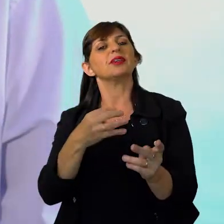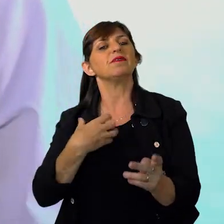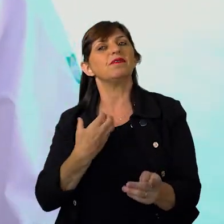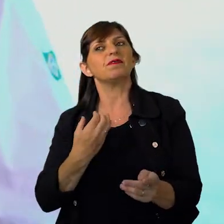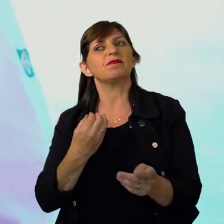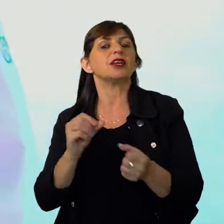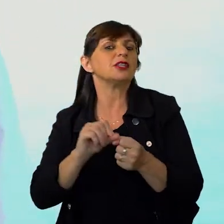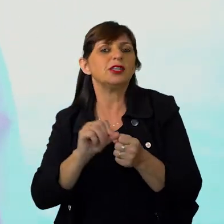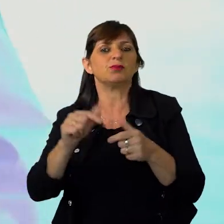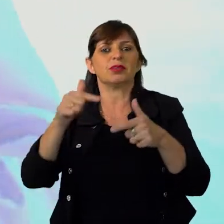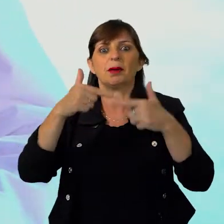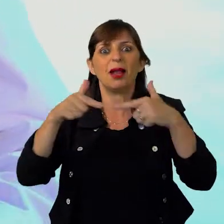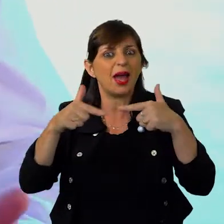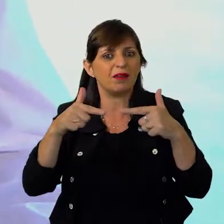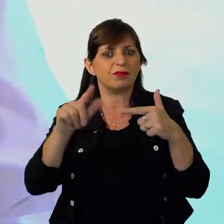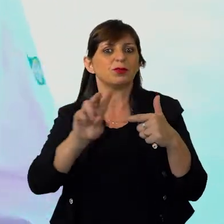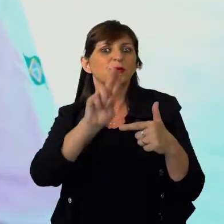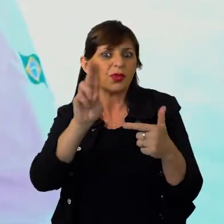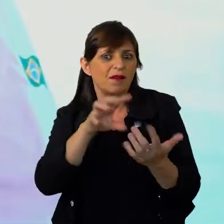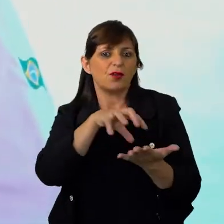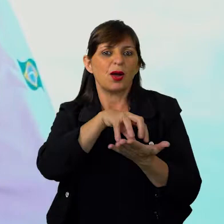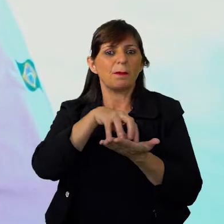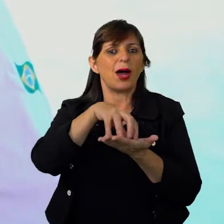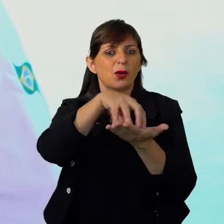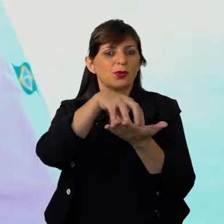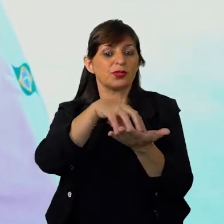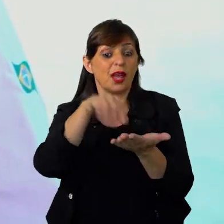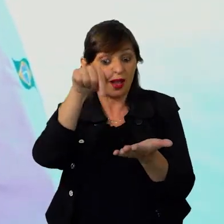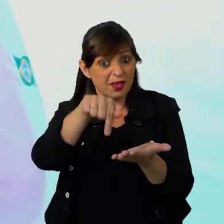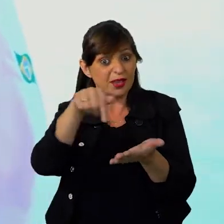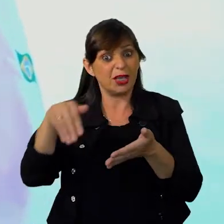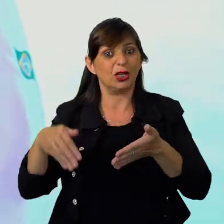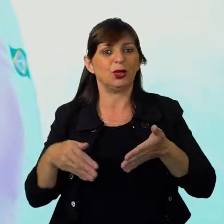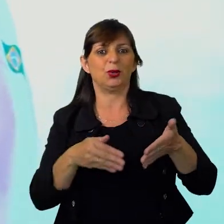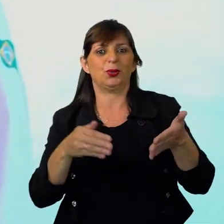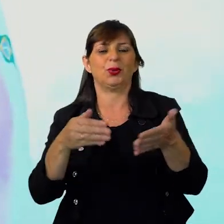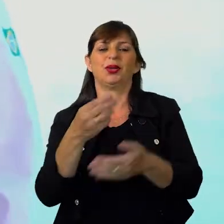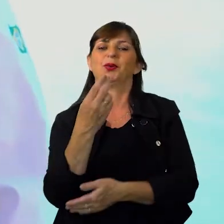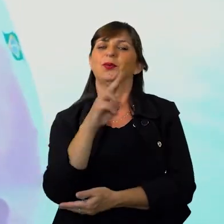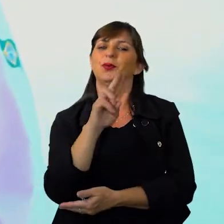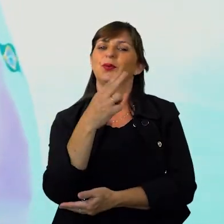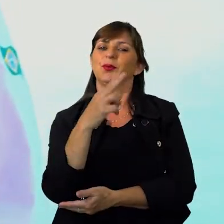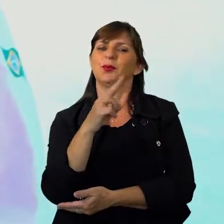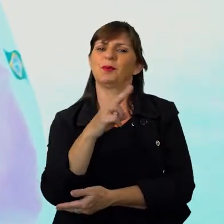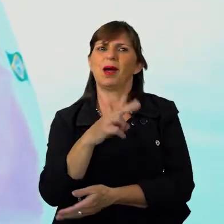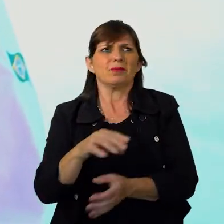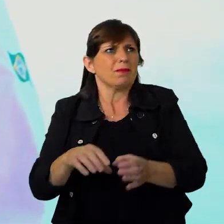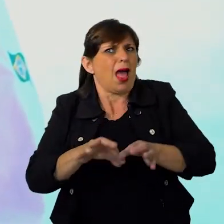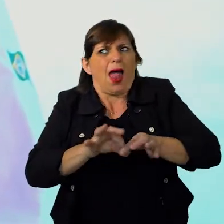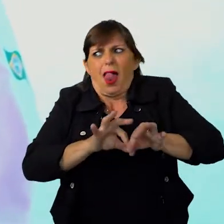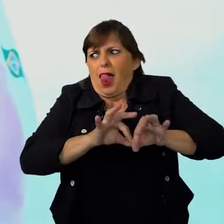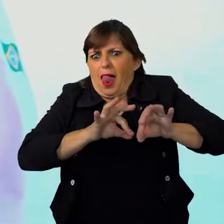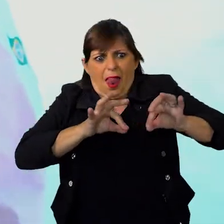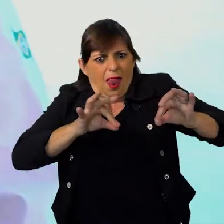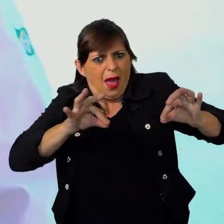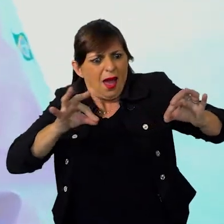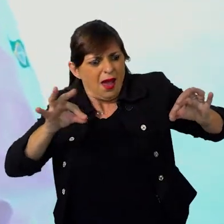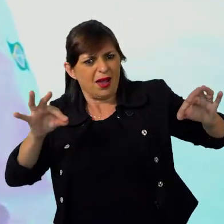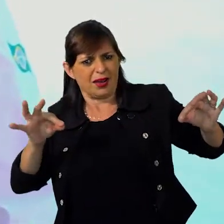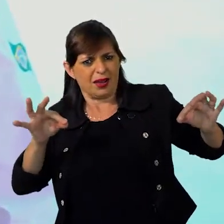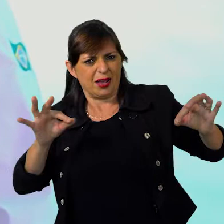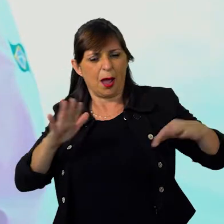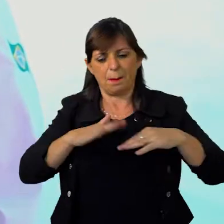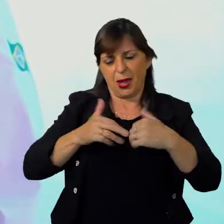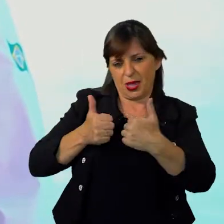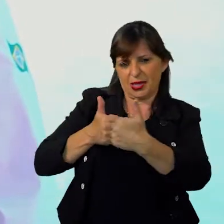Rio chega a ter mais de mil metros de largura na parte mais ao sul né mas próximo